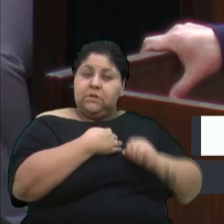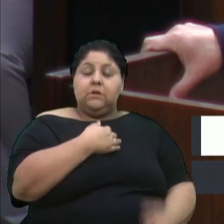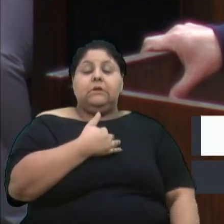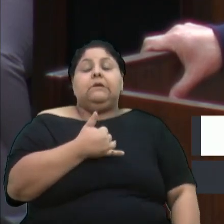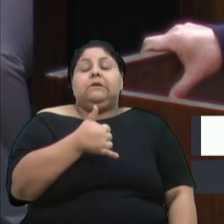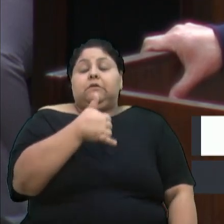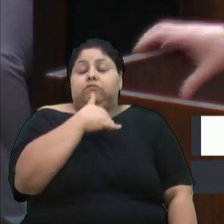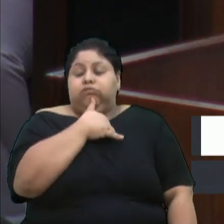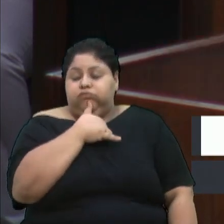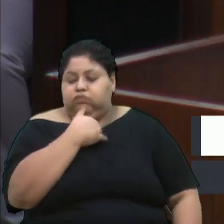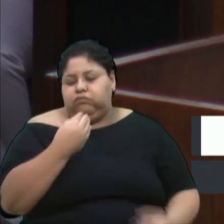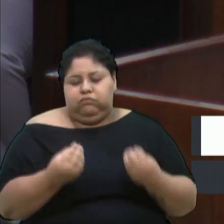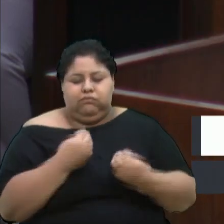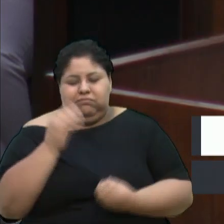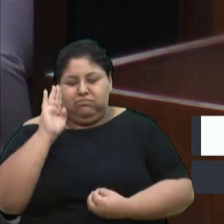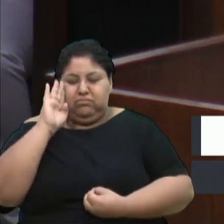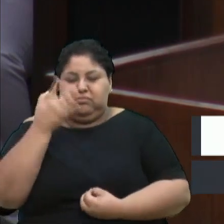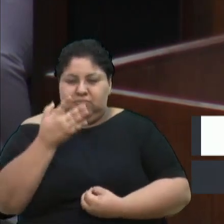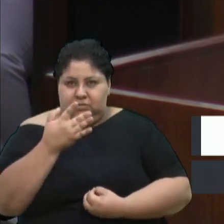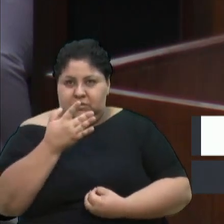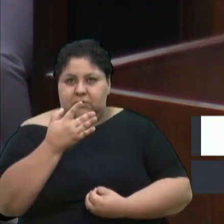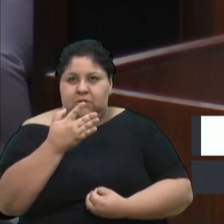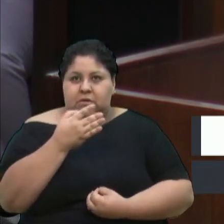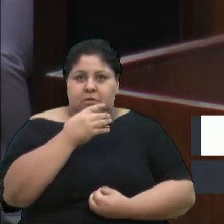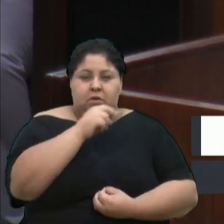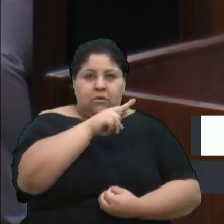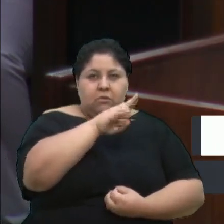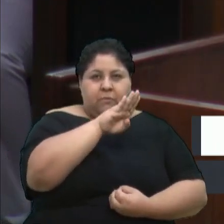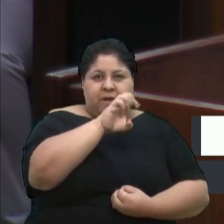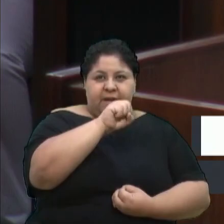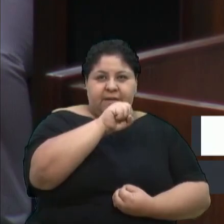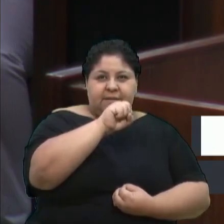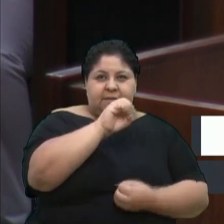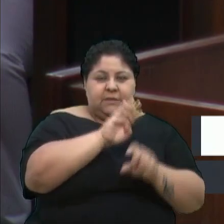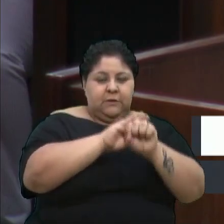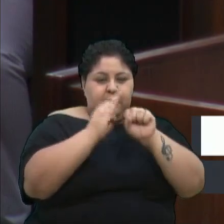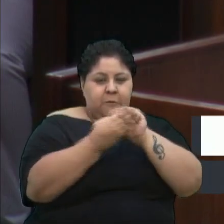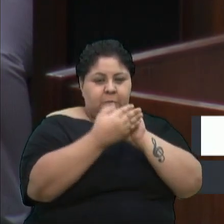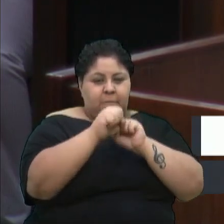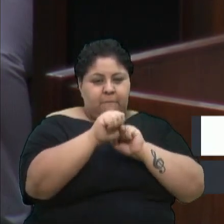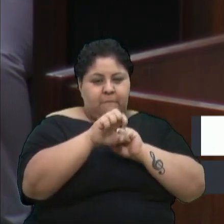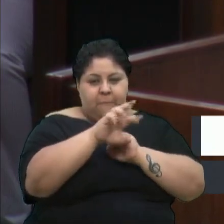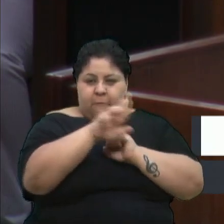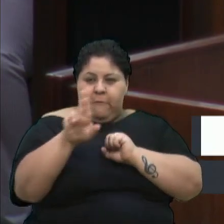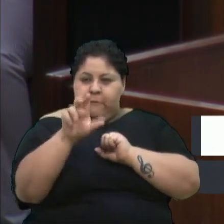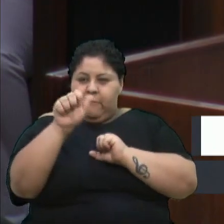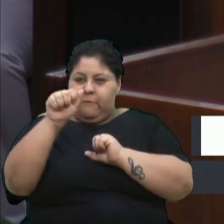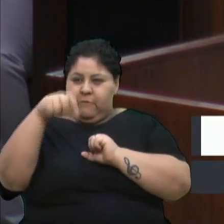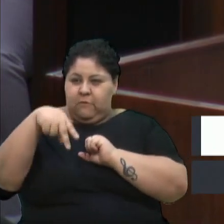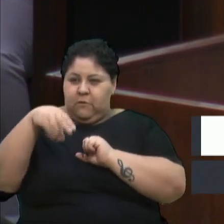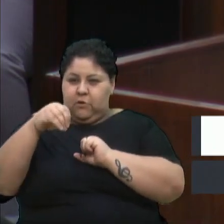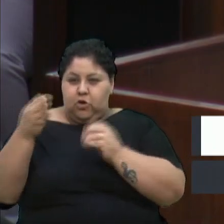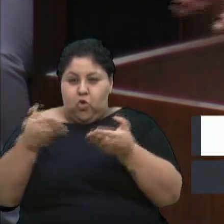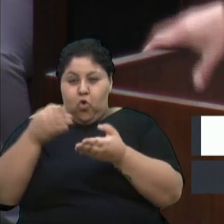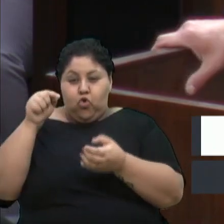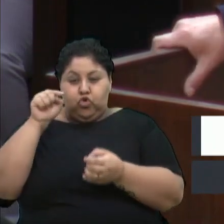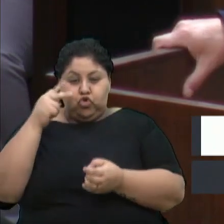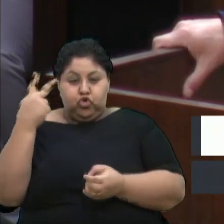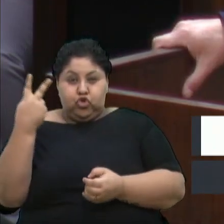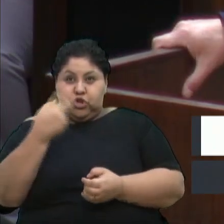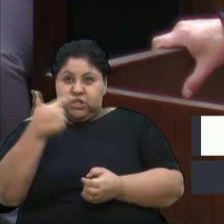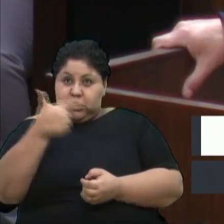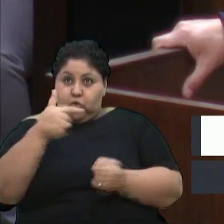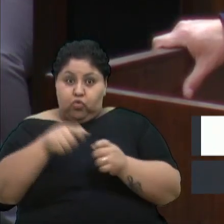o que está acontecendo a OBS Serrano hoje o serrano é o segundo maior bairro de Caixias do Sul com